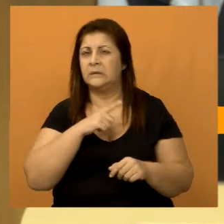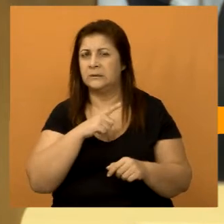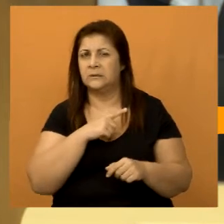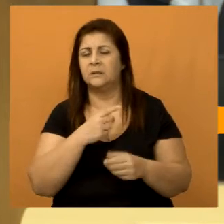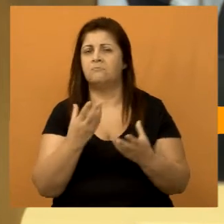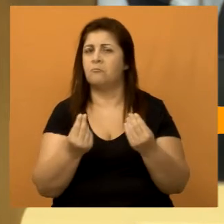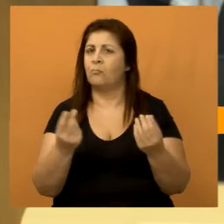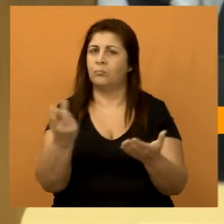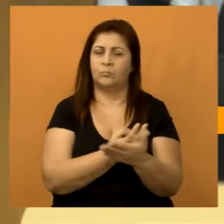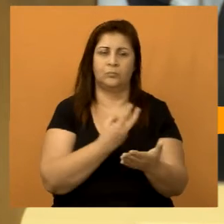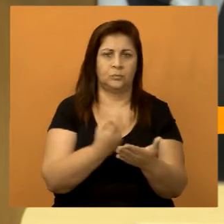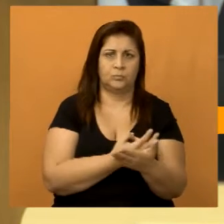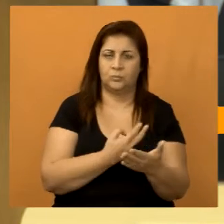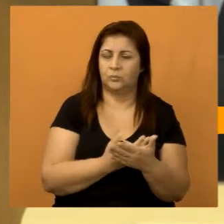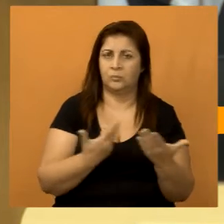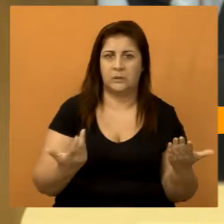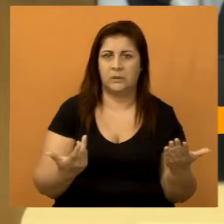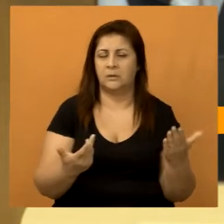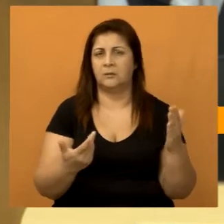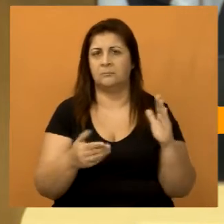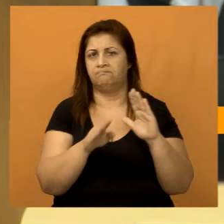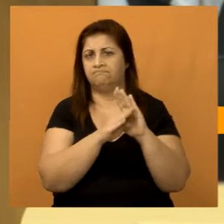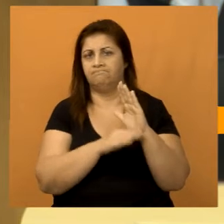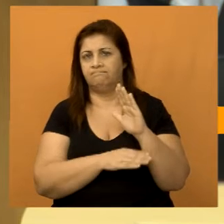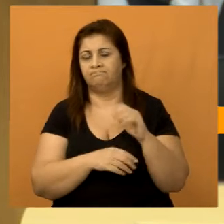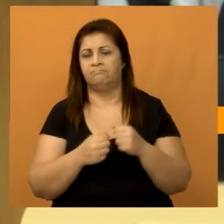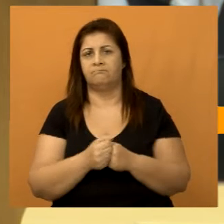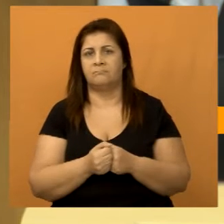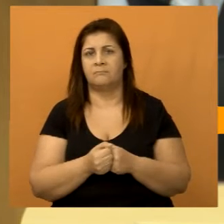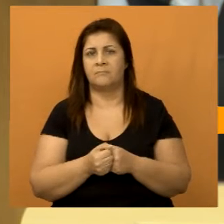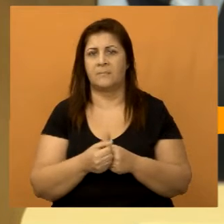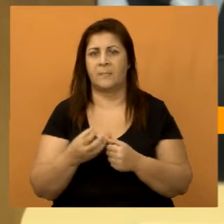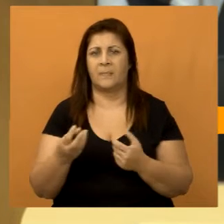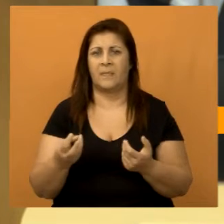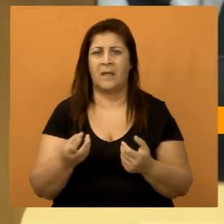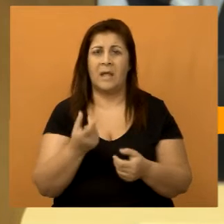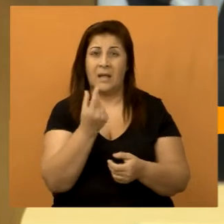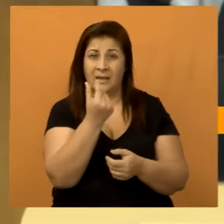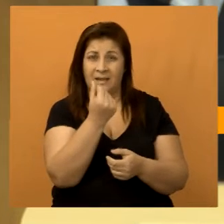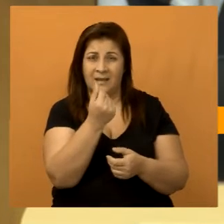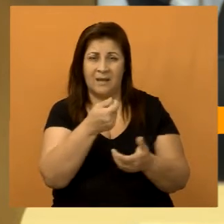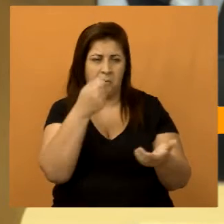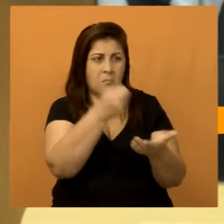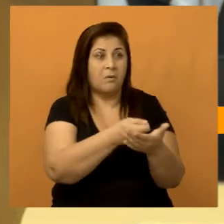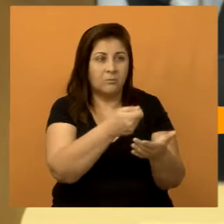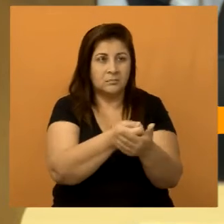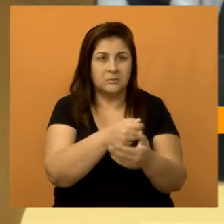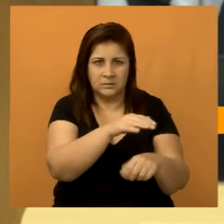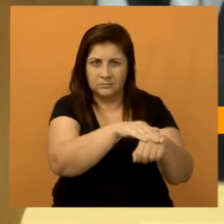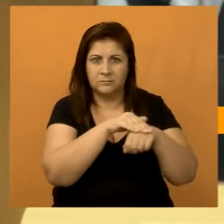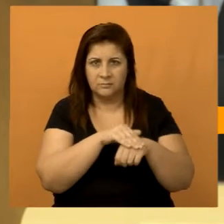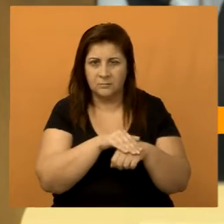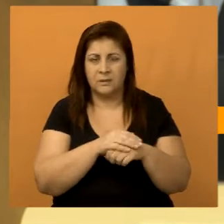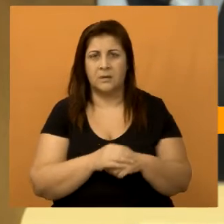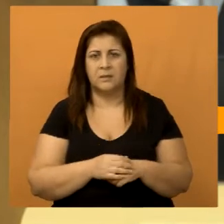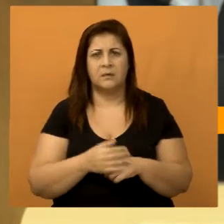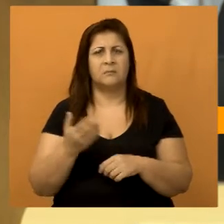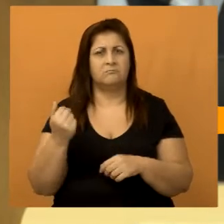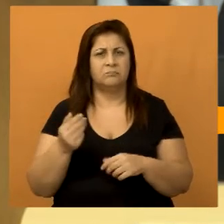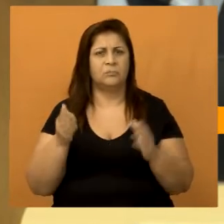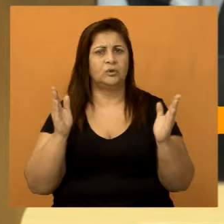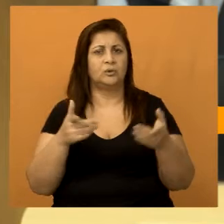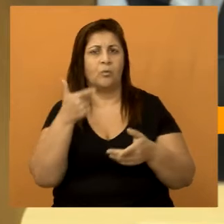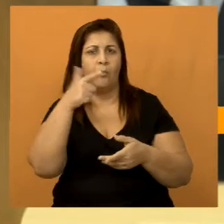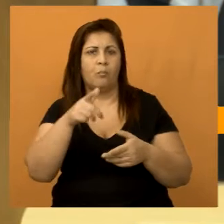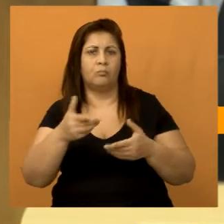diversas irregularidades, entre elas sobrepreço em contratações, contratações de serviços já prestados pela